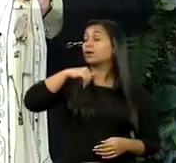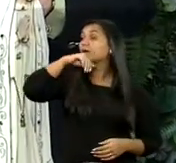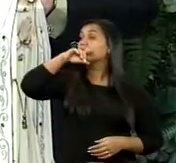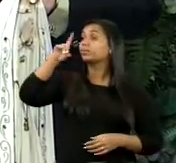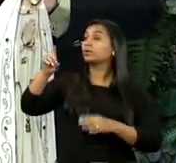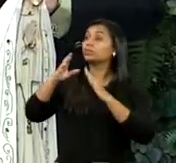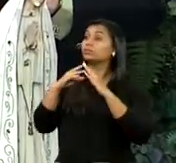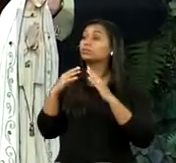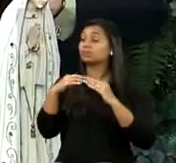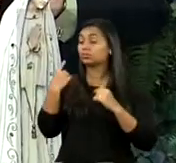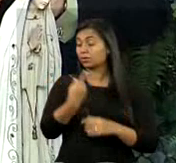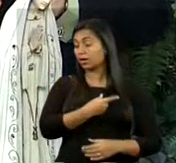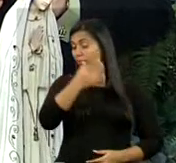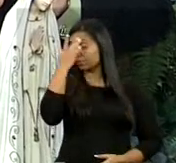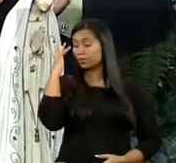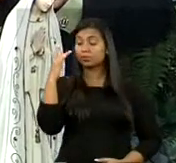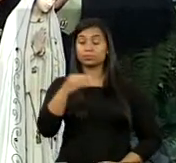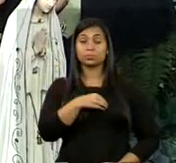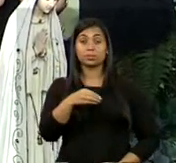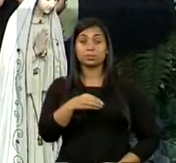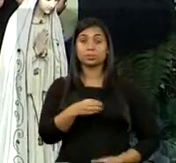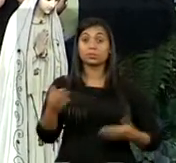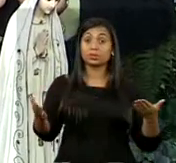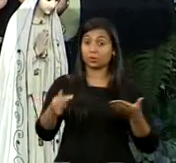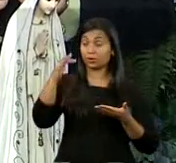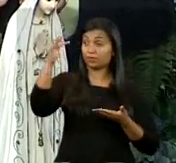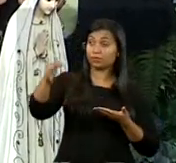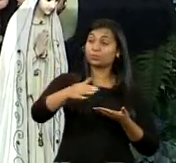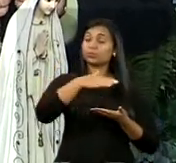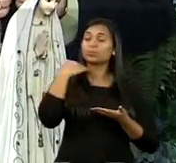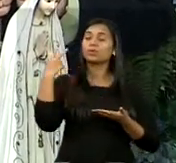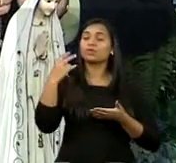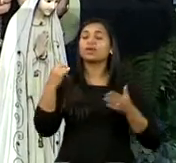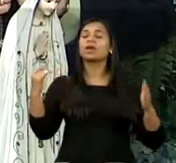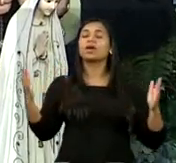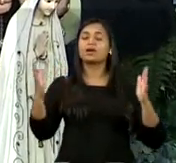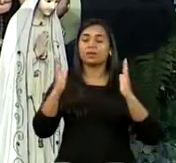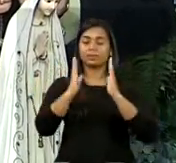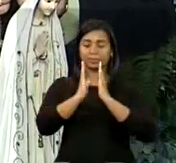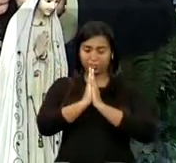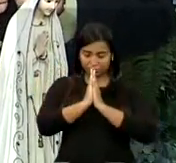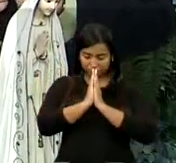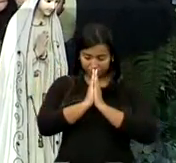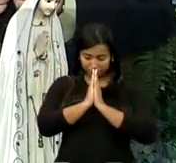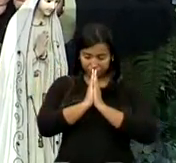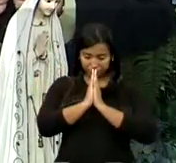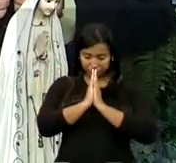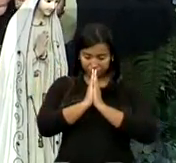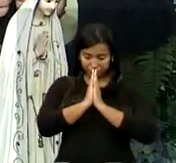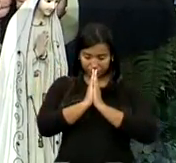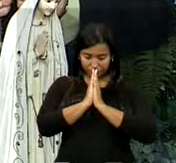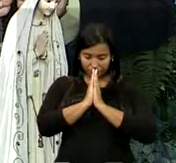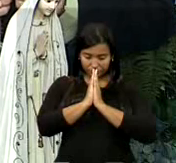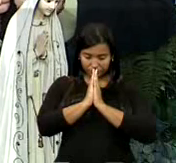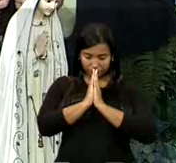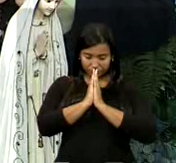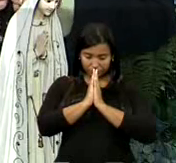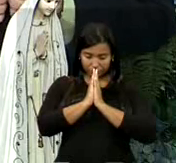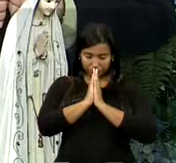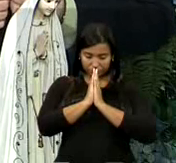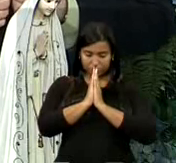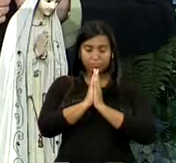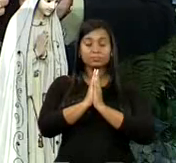Santa Maria, Mãe de Deus, rogai por nós, pecadores, agora e na hora de nossa